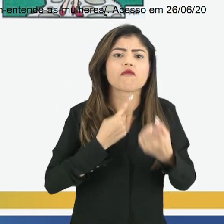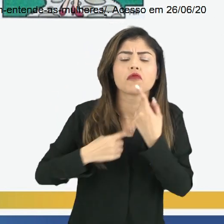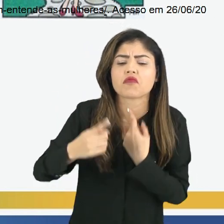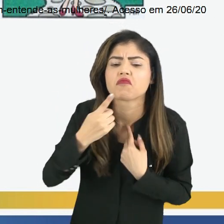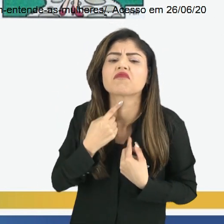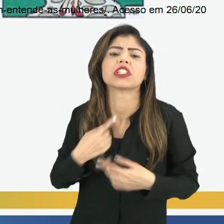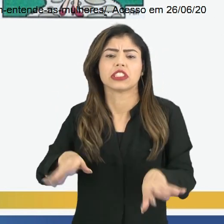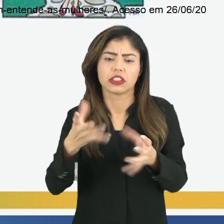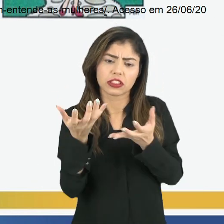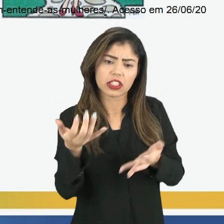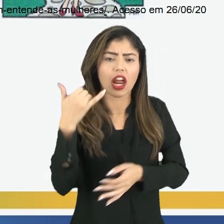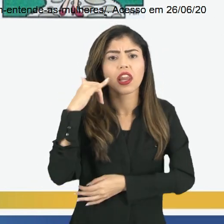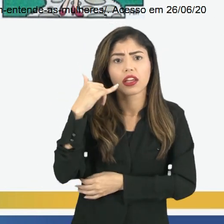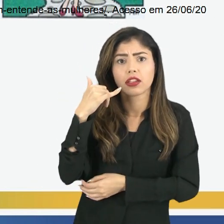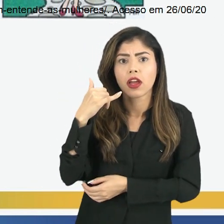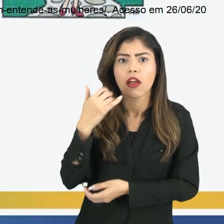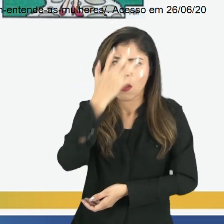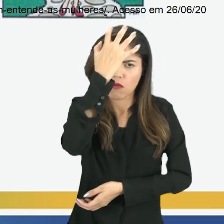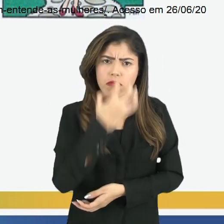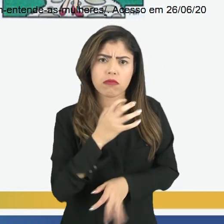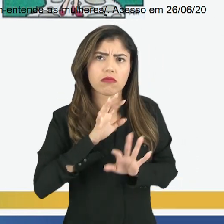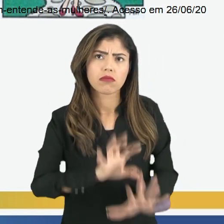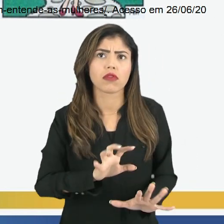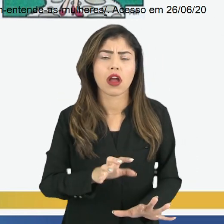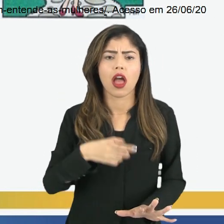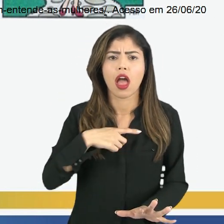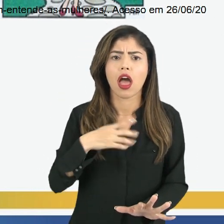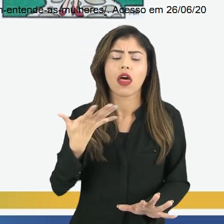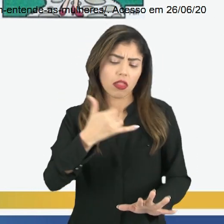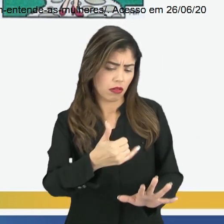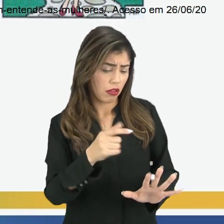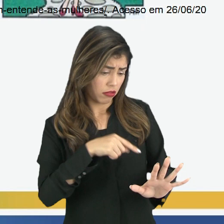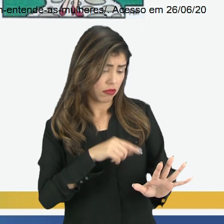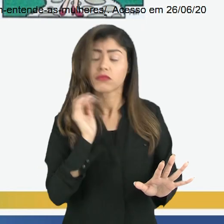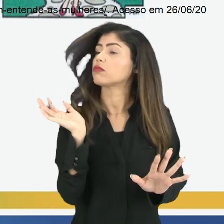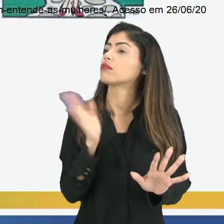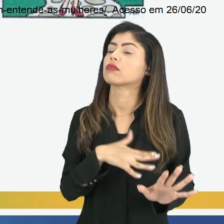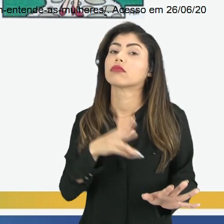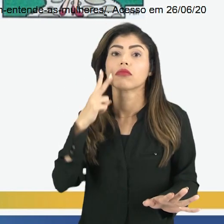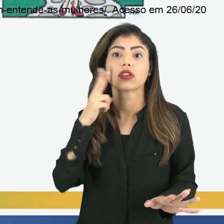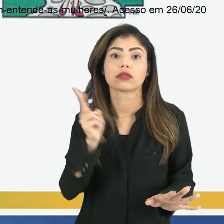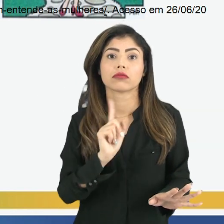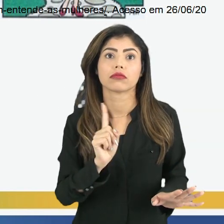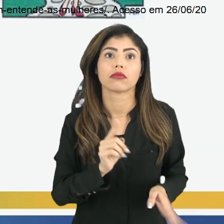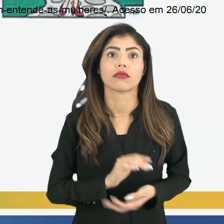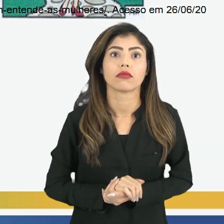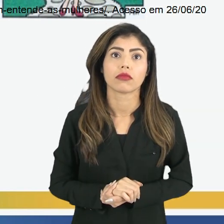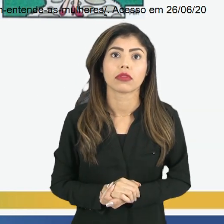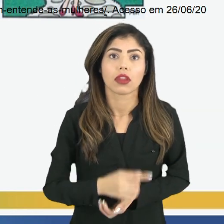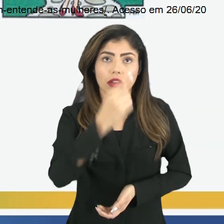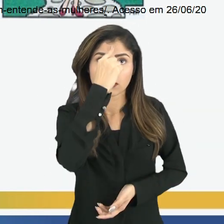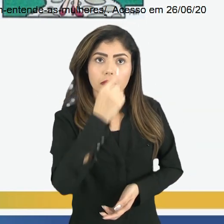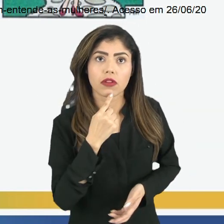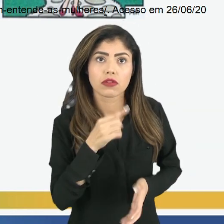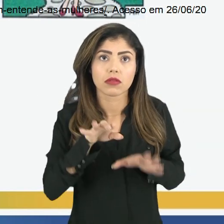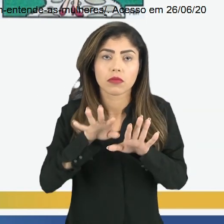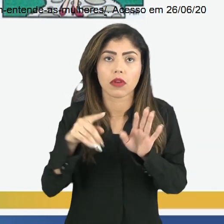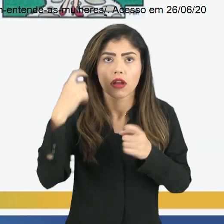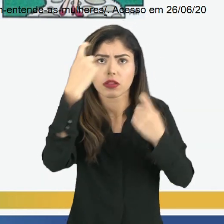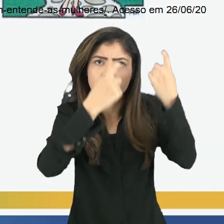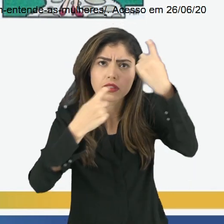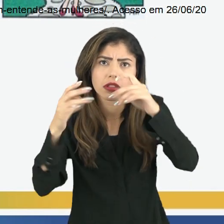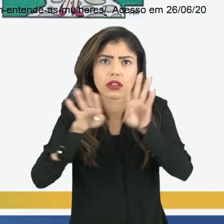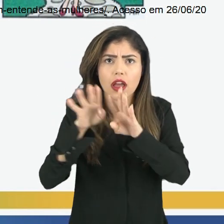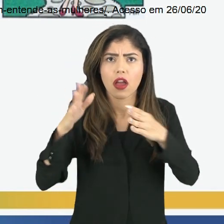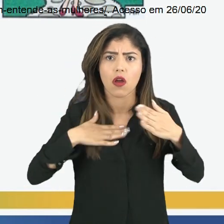receber a ligação, se irrita e afirma que não vai atender a chamada. As imagens ressaltam as